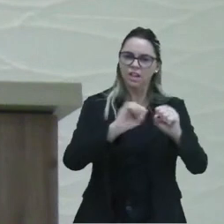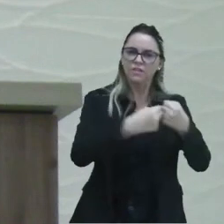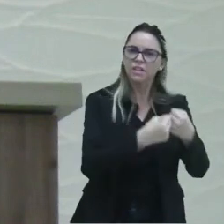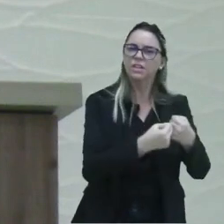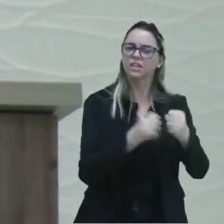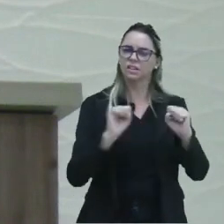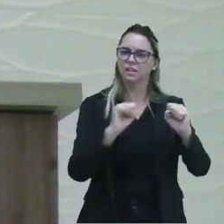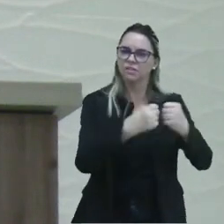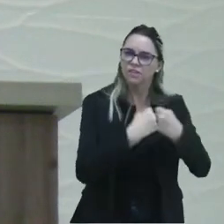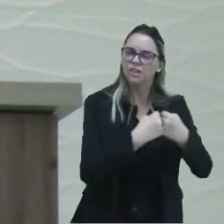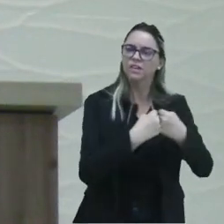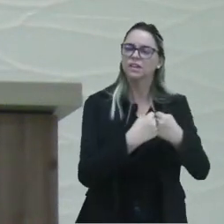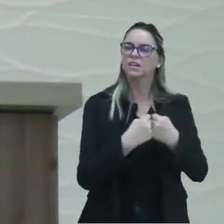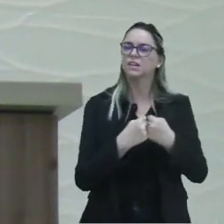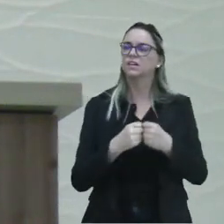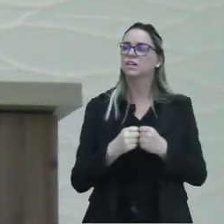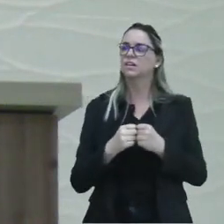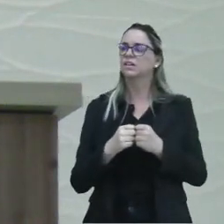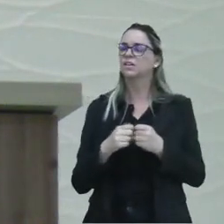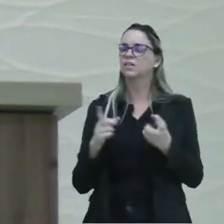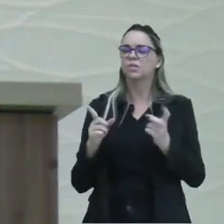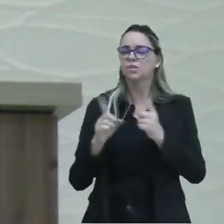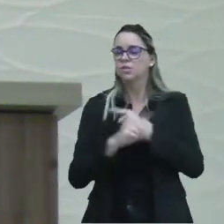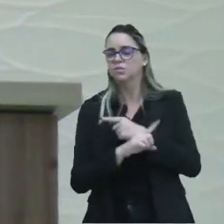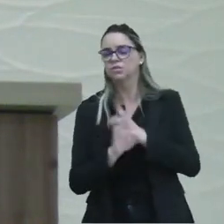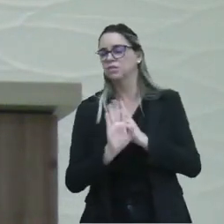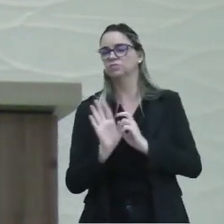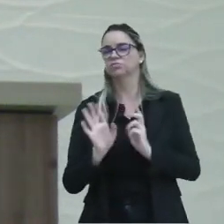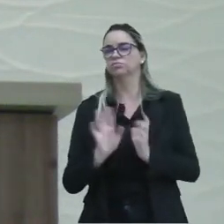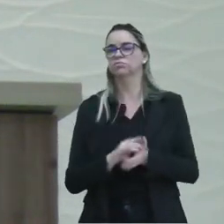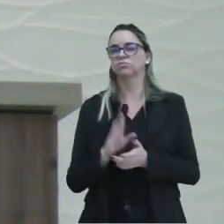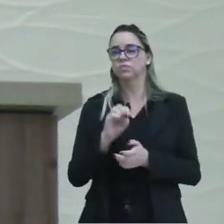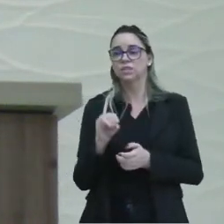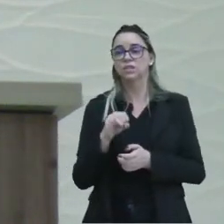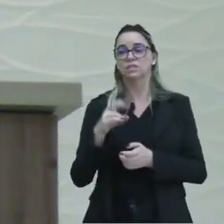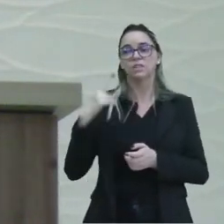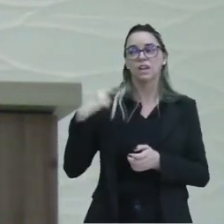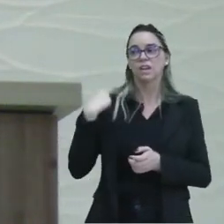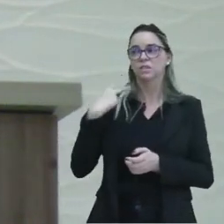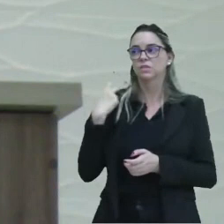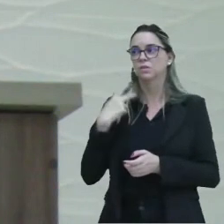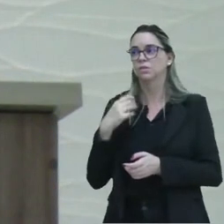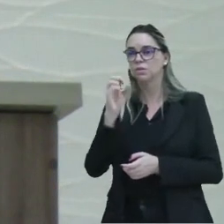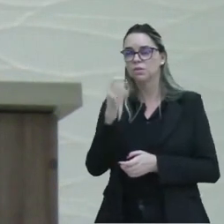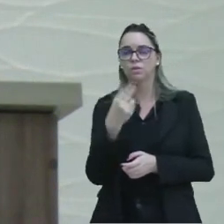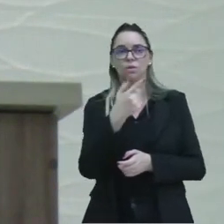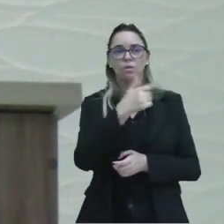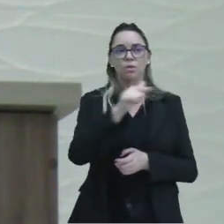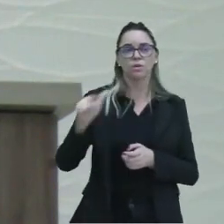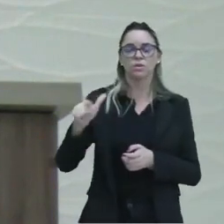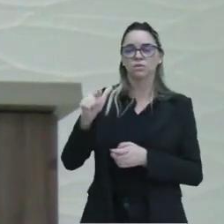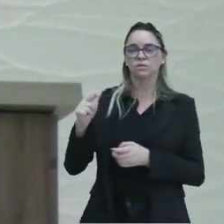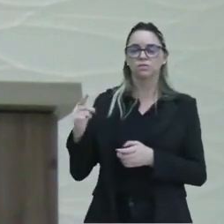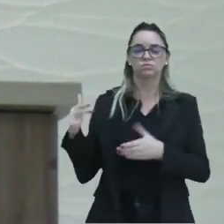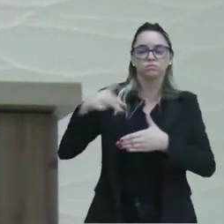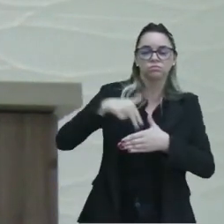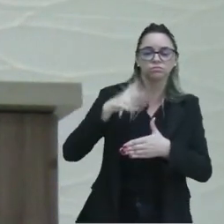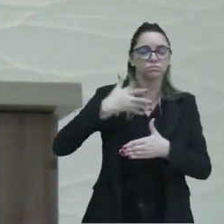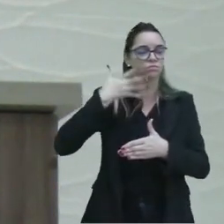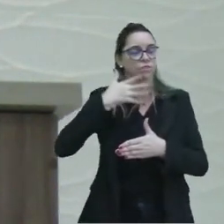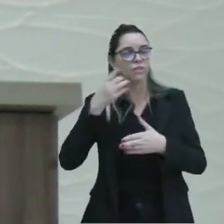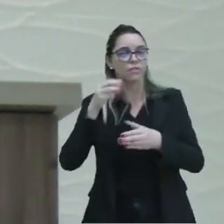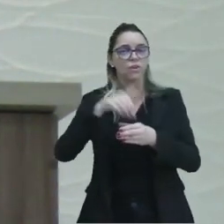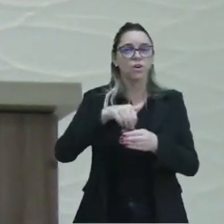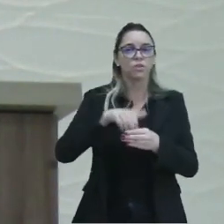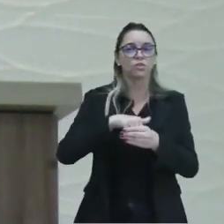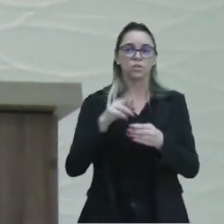amplo direito ao contraditório. Se alguns vereadores que já se pronunciou e outros que por um motivo ou outro não se pronunciou quanto ao seu voto, a